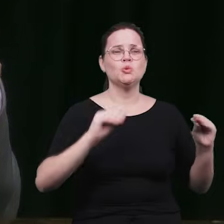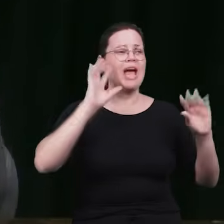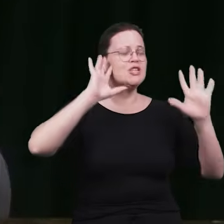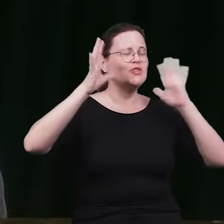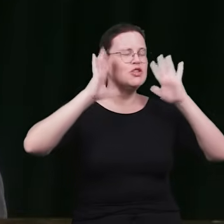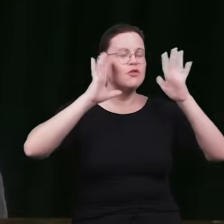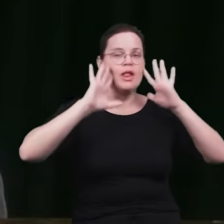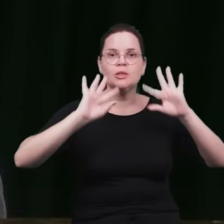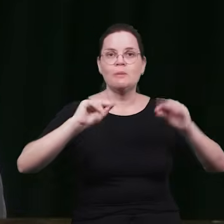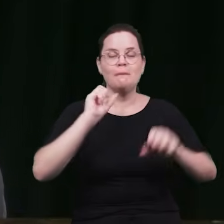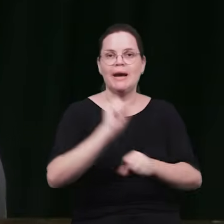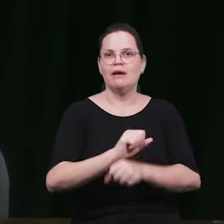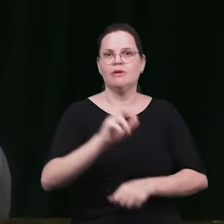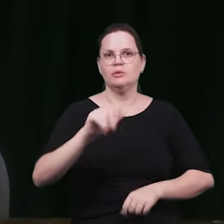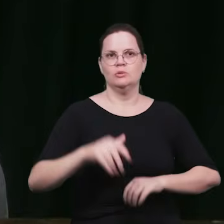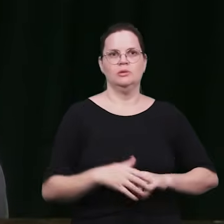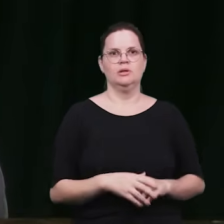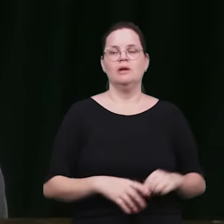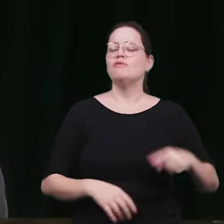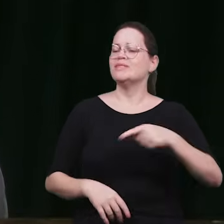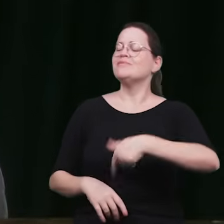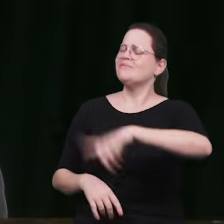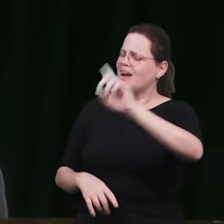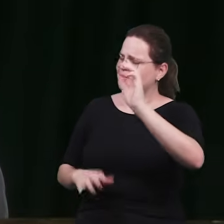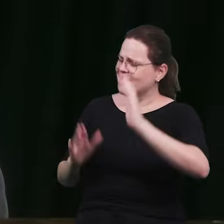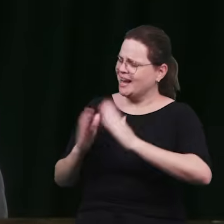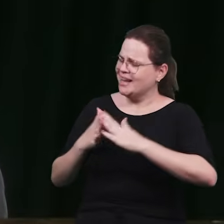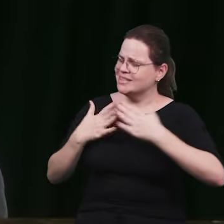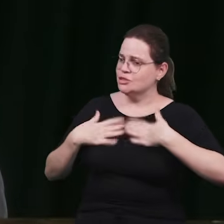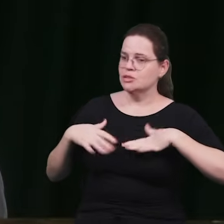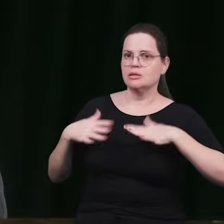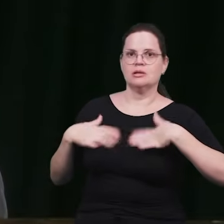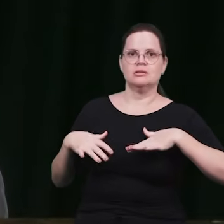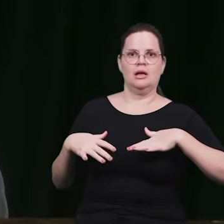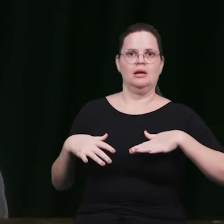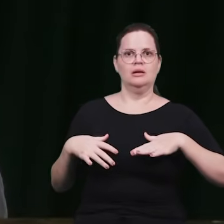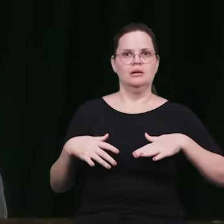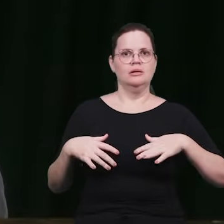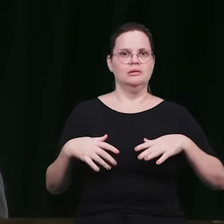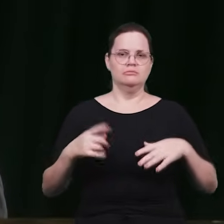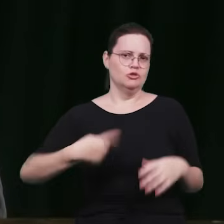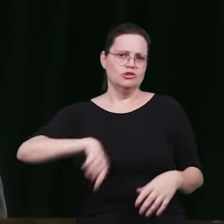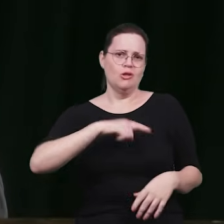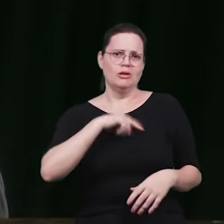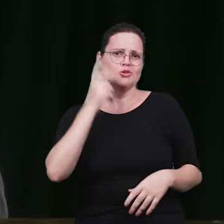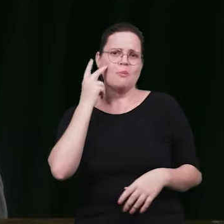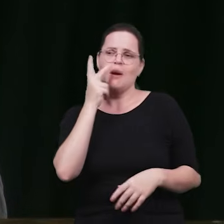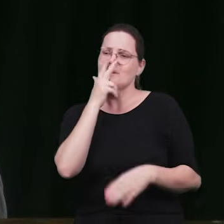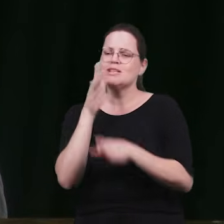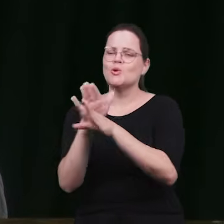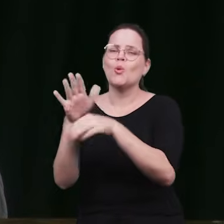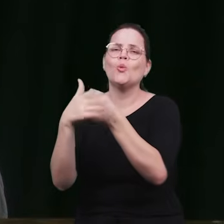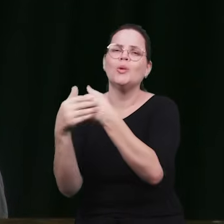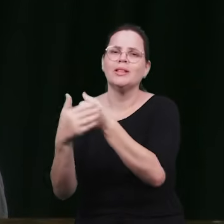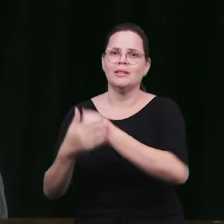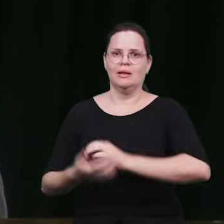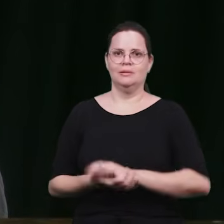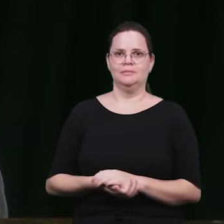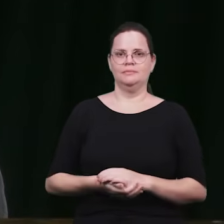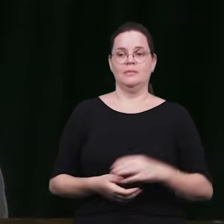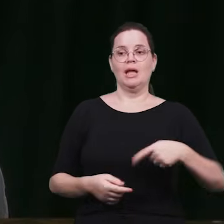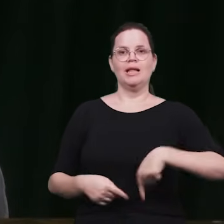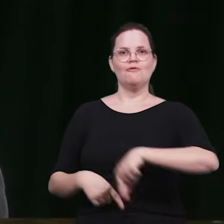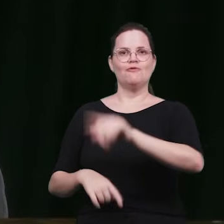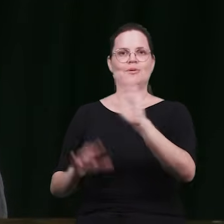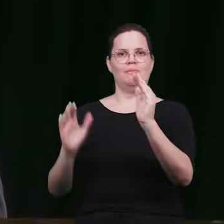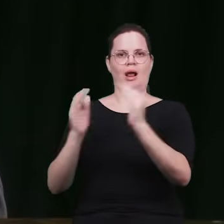resolvendo, né. não parava. Ele falou: "Não, você vai para casa, vai", aquele conselho de homem, né, de gente. Aí ele foi para casa, na hora que